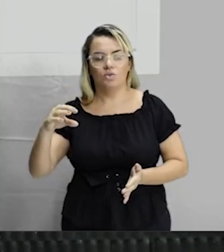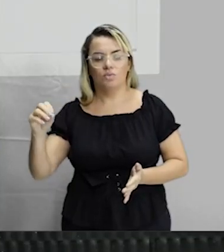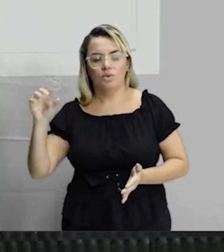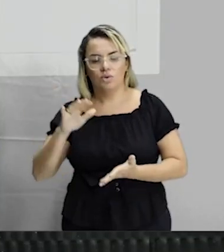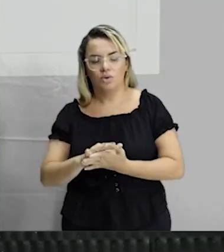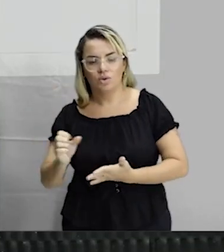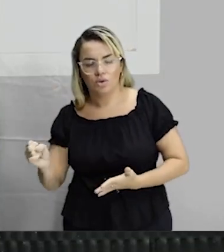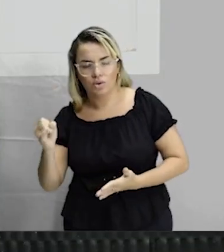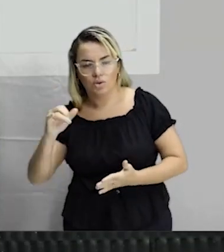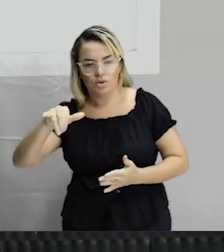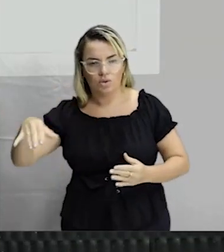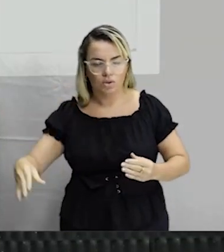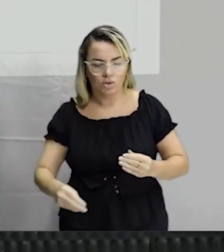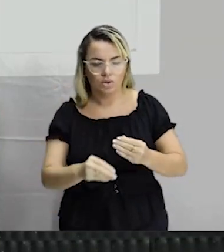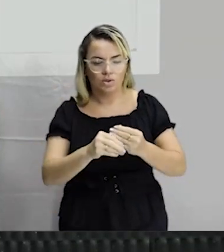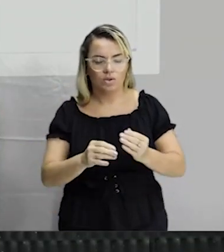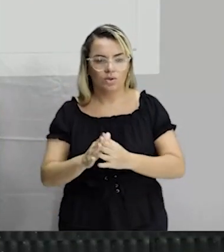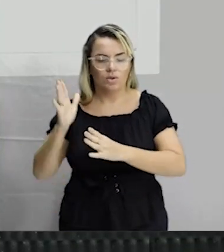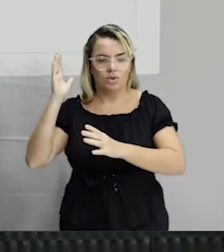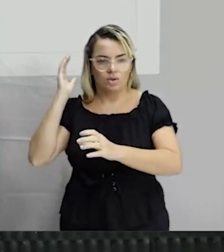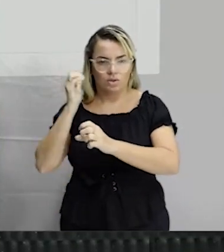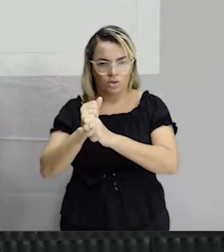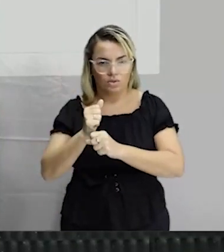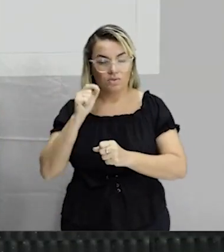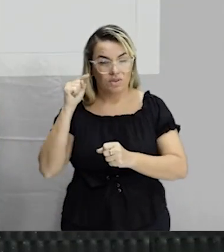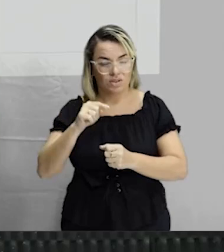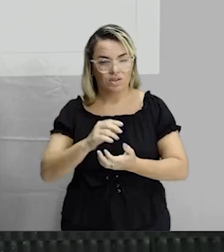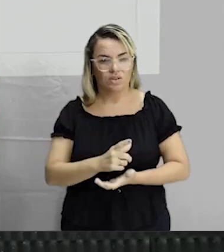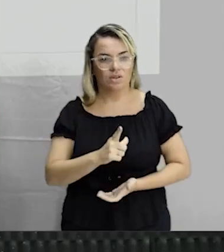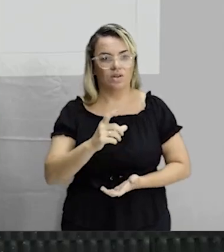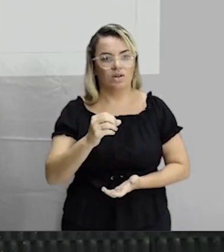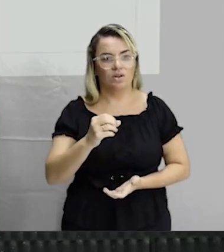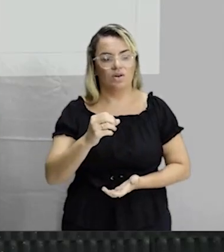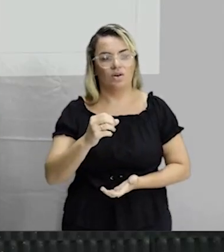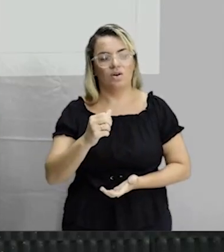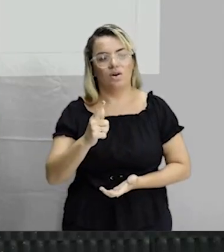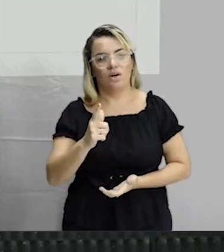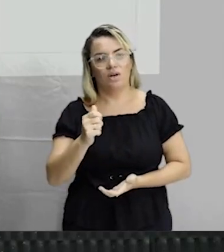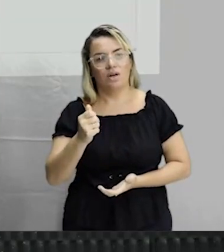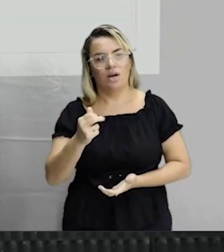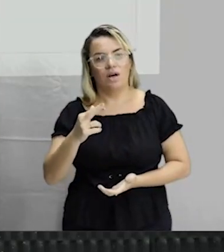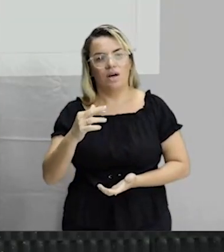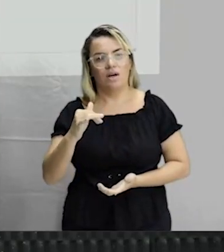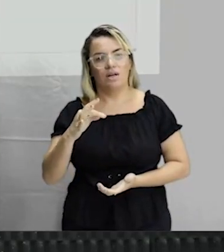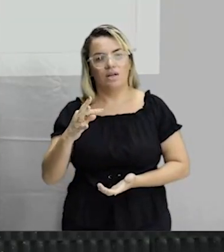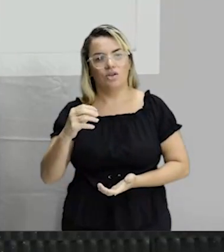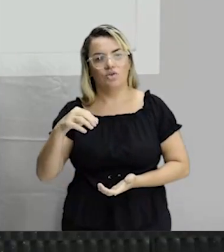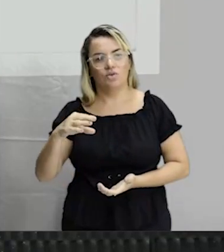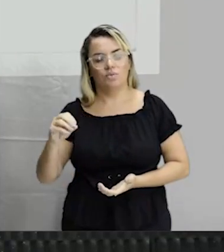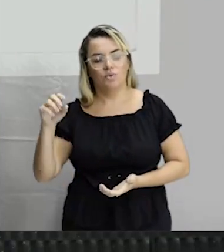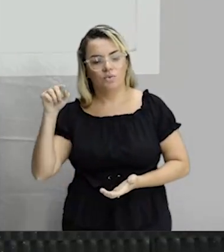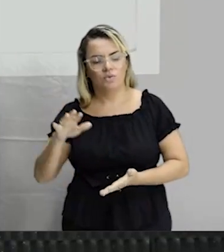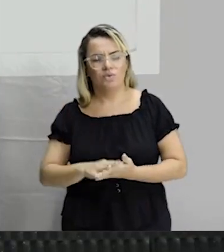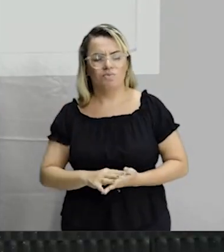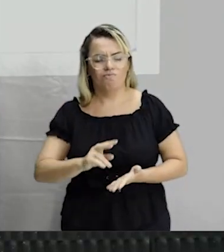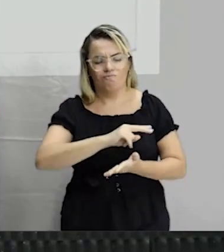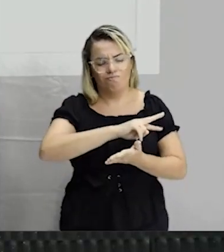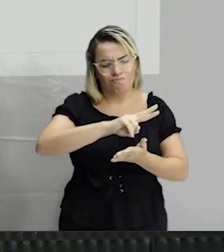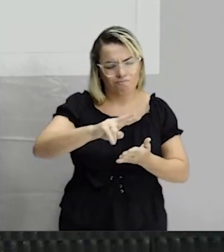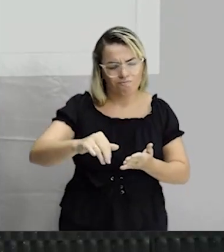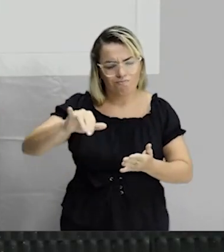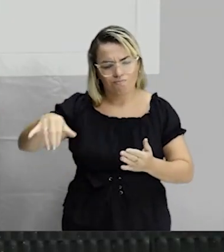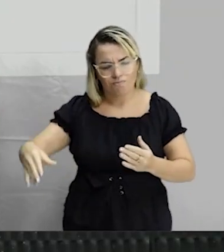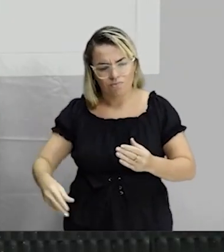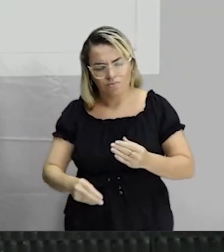estuda juro composto, ele dê uma revisada em logaritmo, tá? Porque muitas questões de juro composto é necessário que